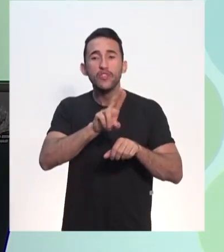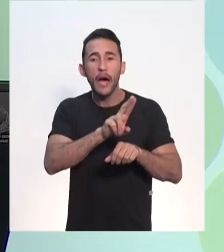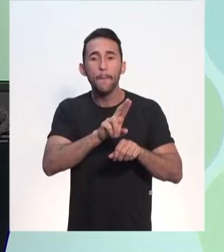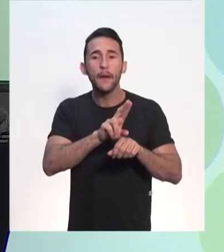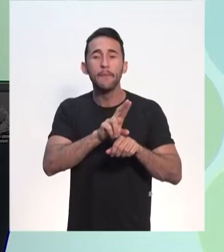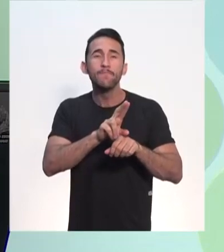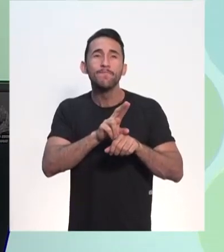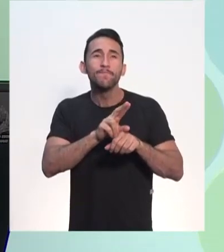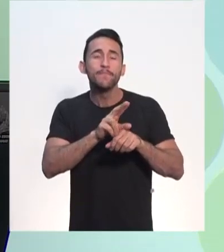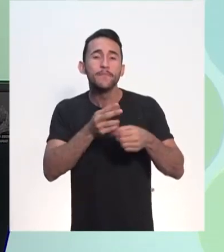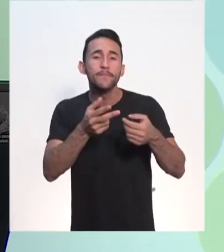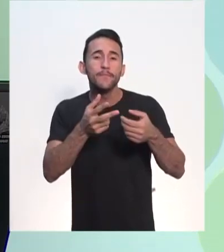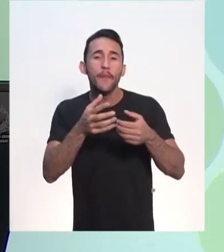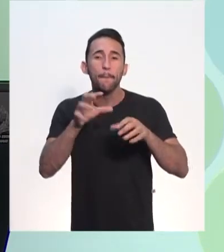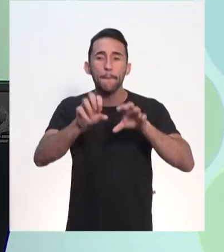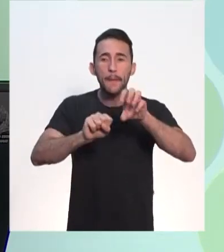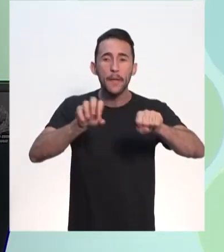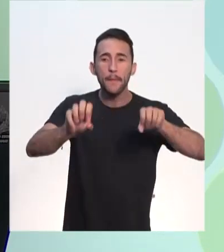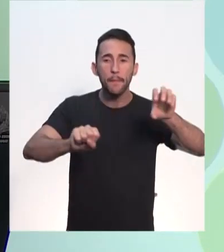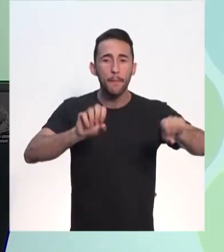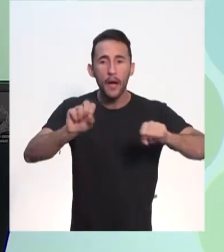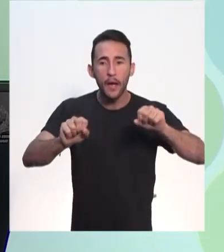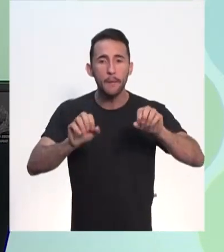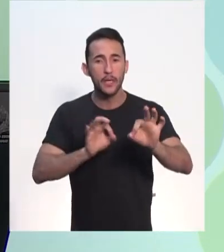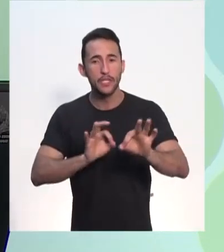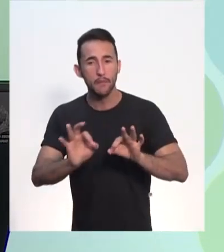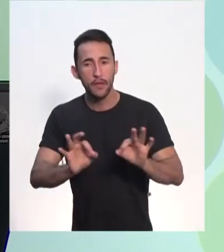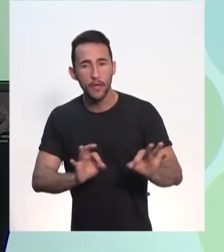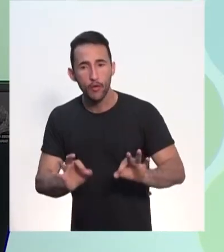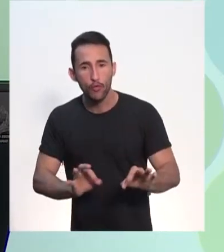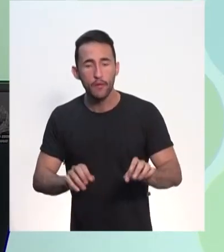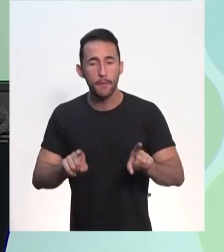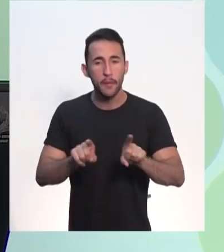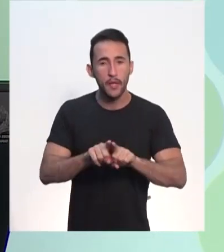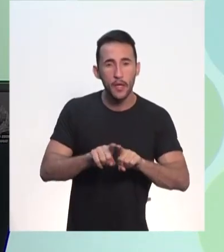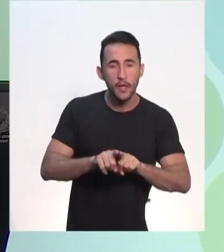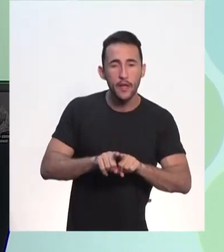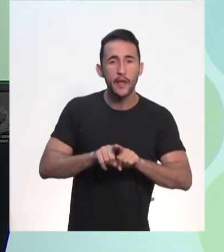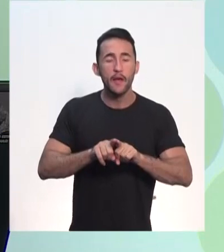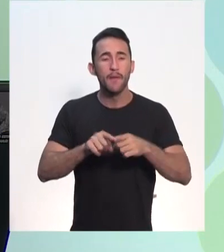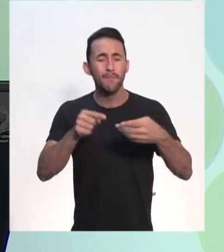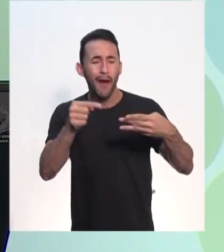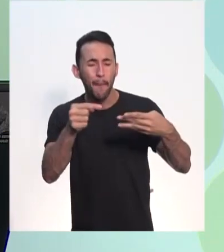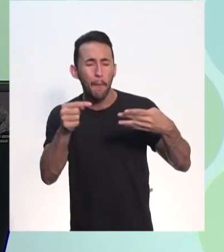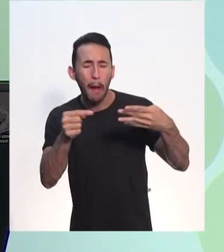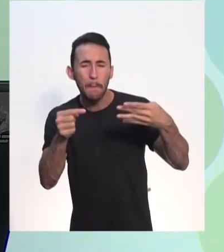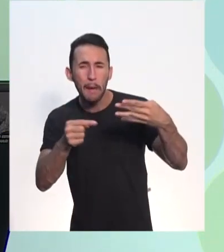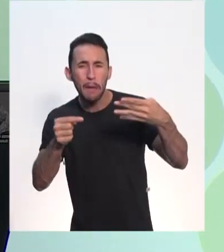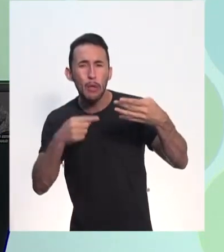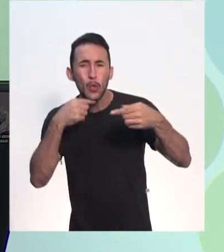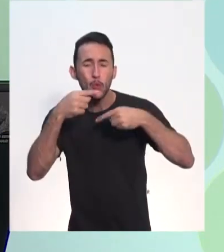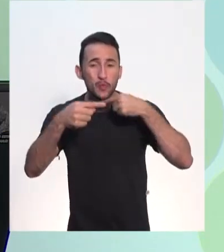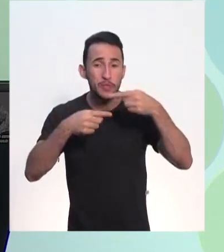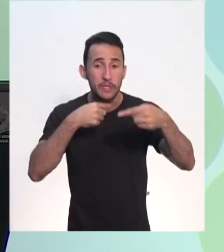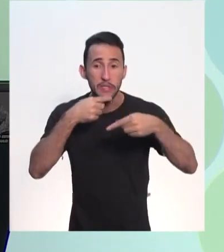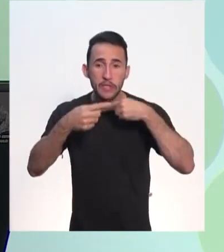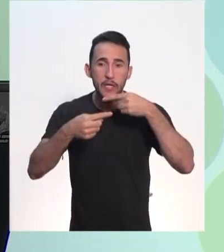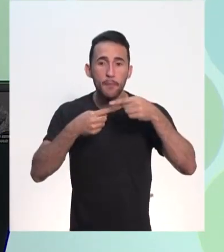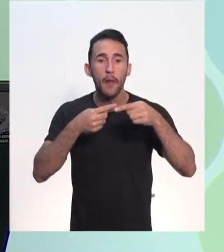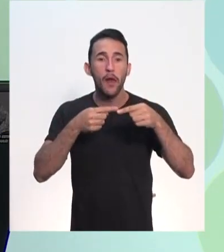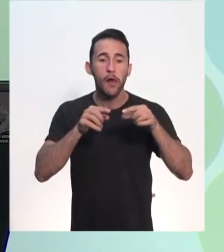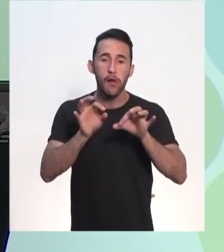conduzindo a TPC diretamente com vocês. Nós temos também um momento DE e um momento UE.